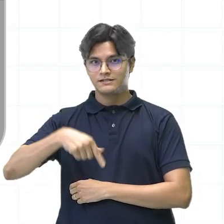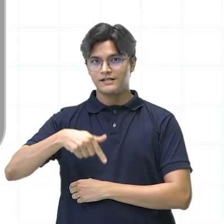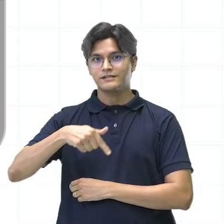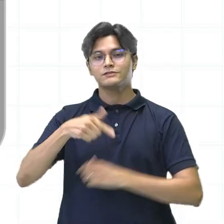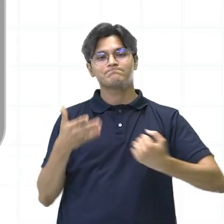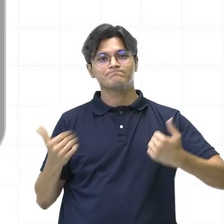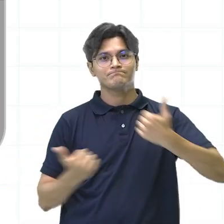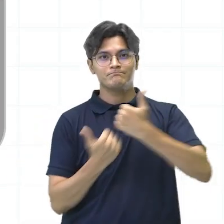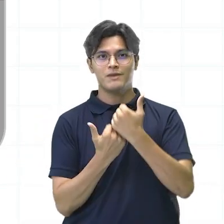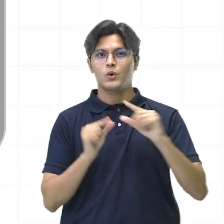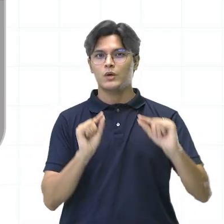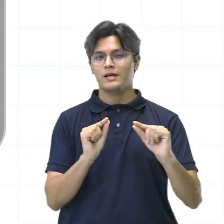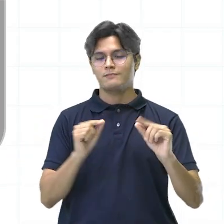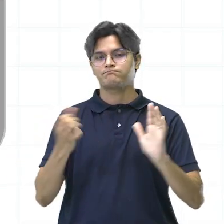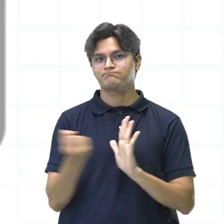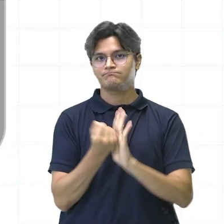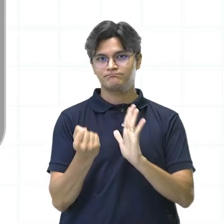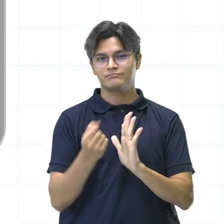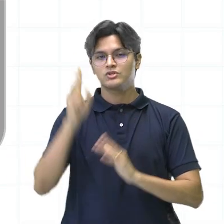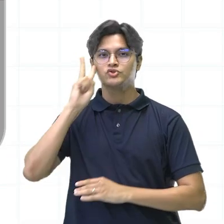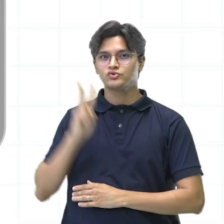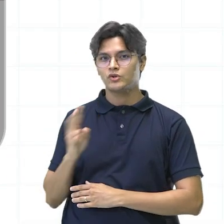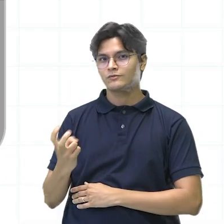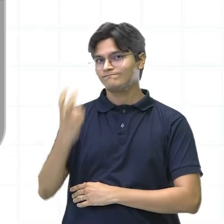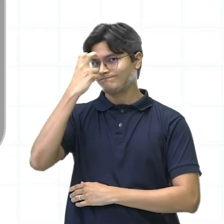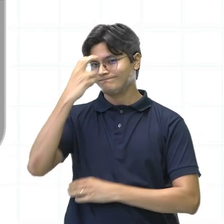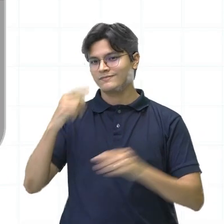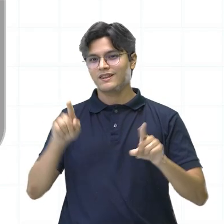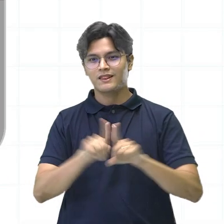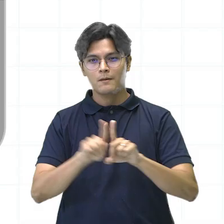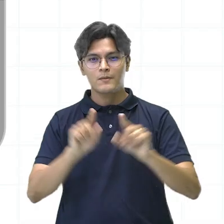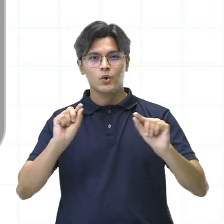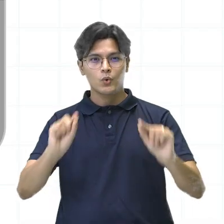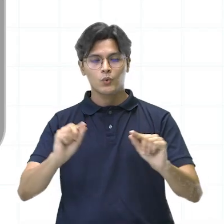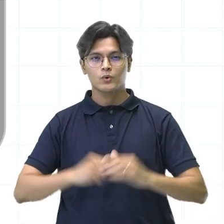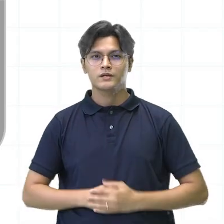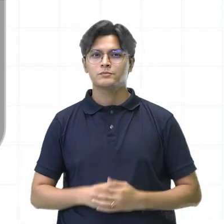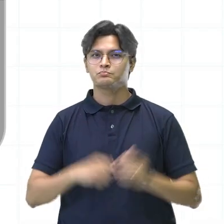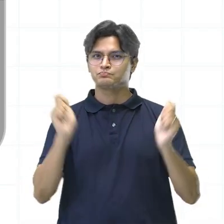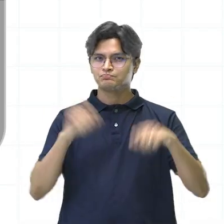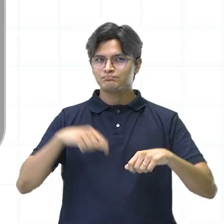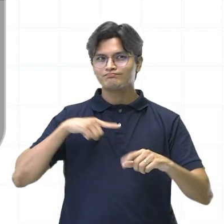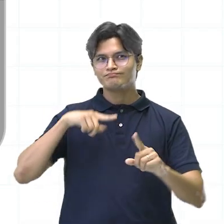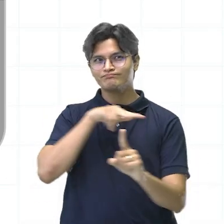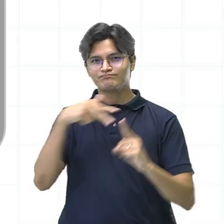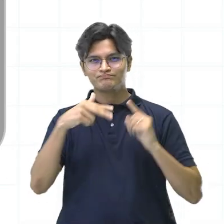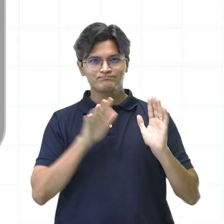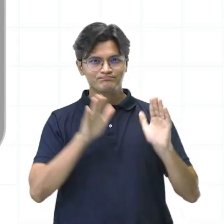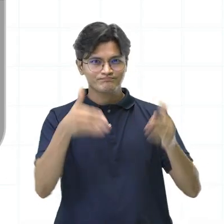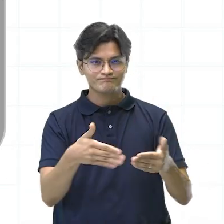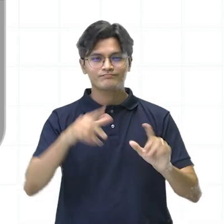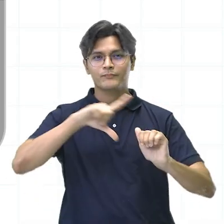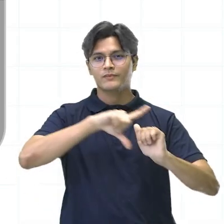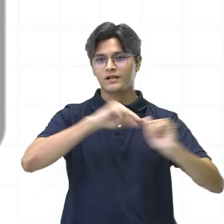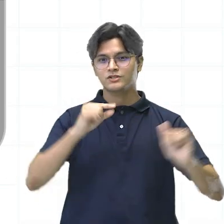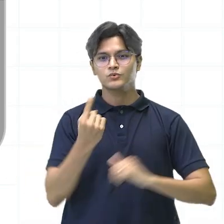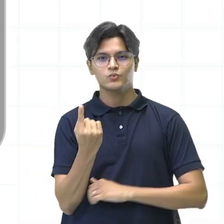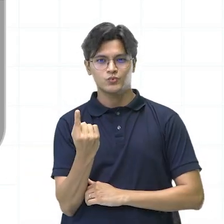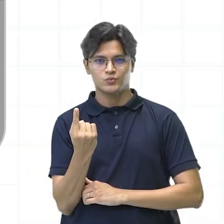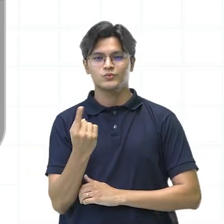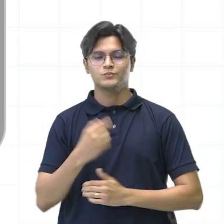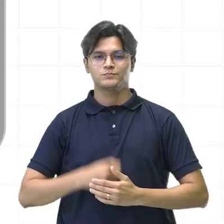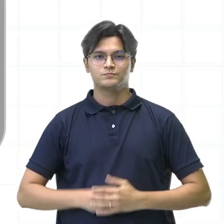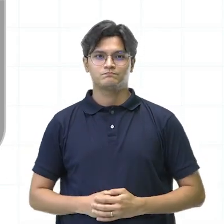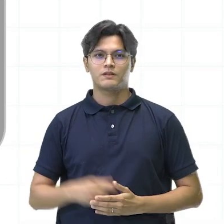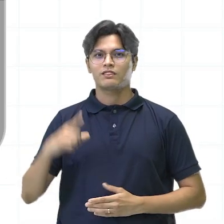e cultural. E isso também nos traz um olhar para o artigo 1, que vai nos trazer